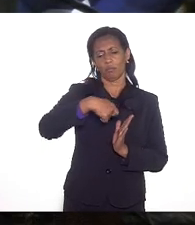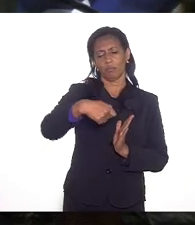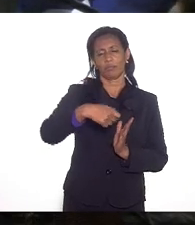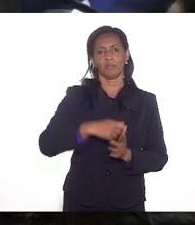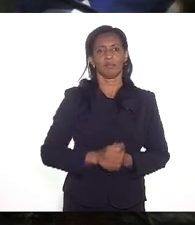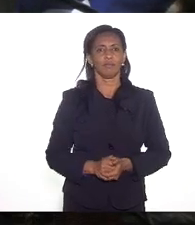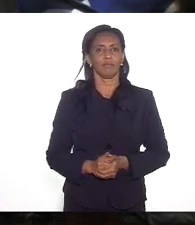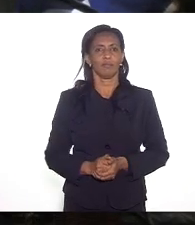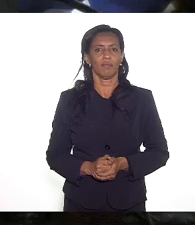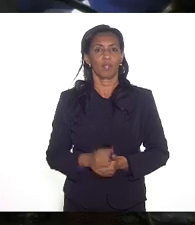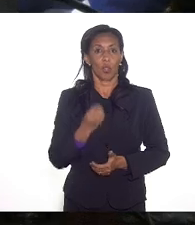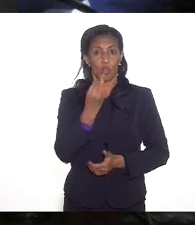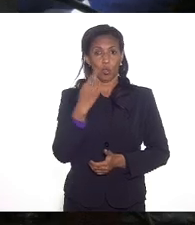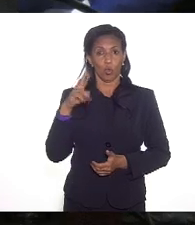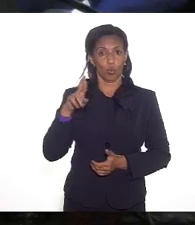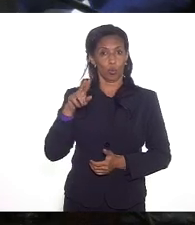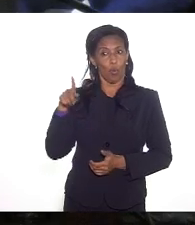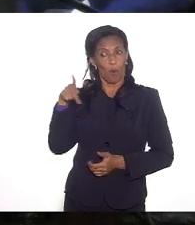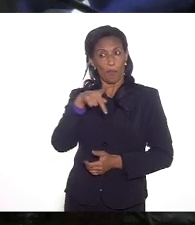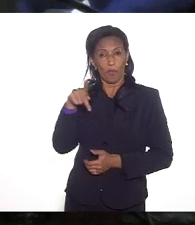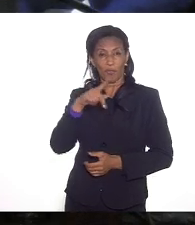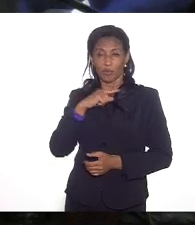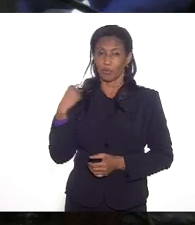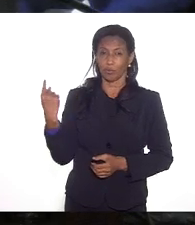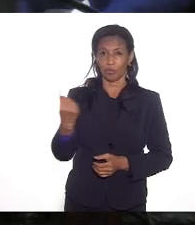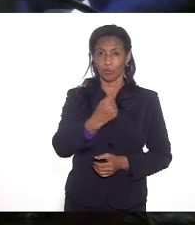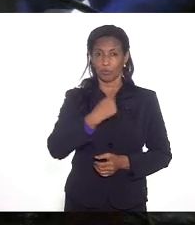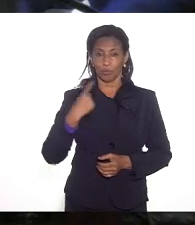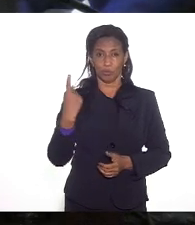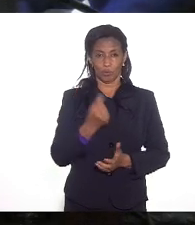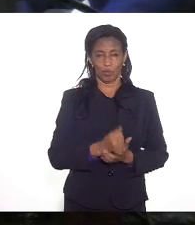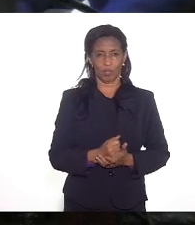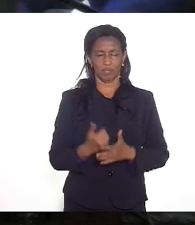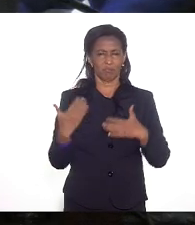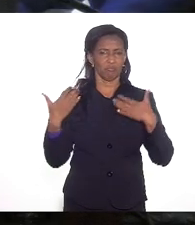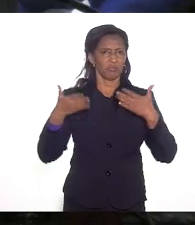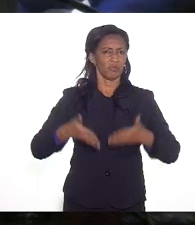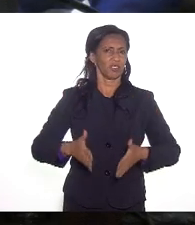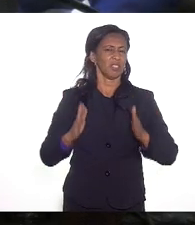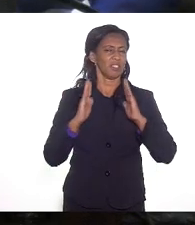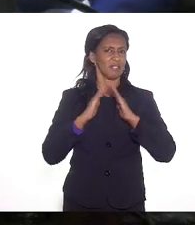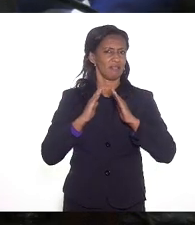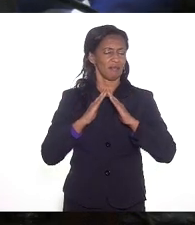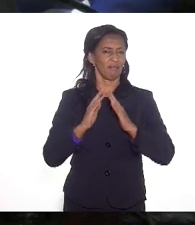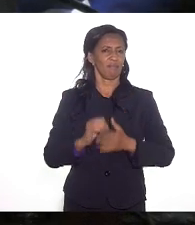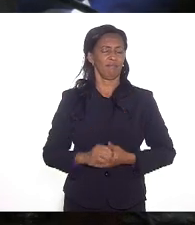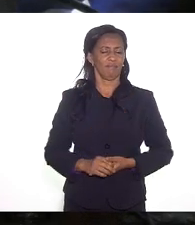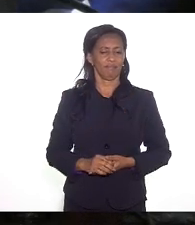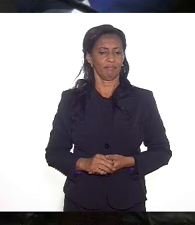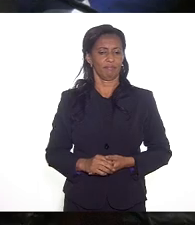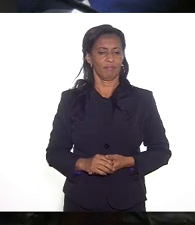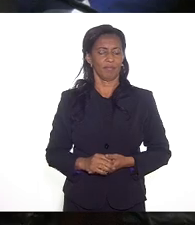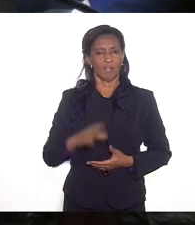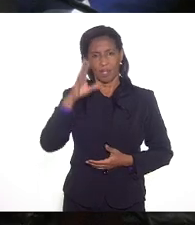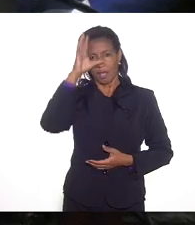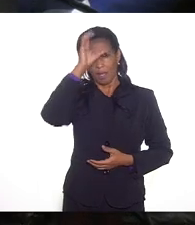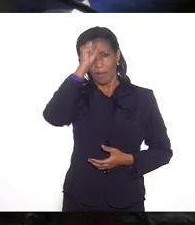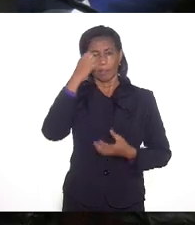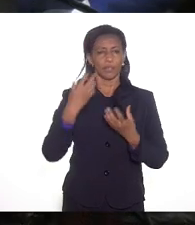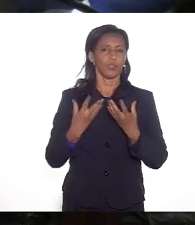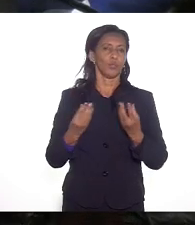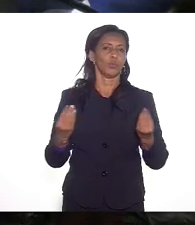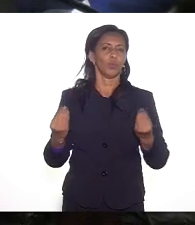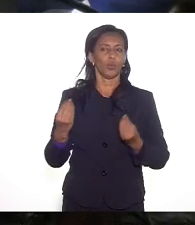Dr Luiz Paulo é um professor de todos nós cheguei nessa casa aqui e aprendi